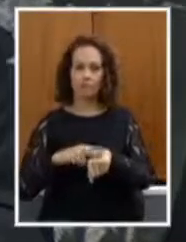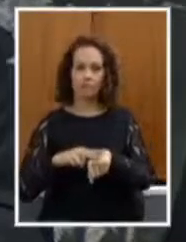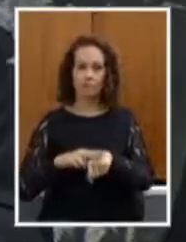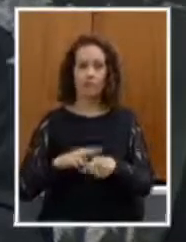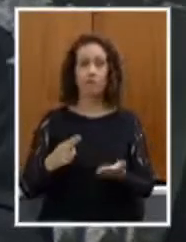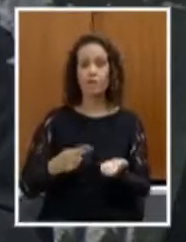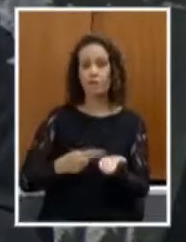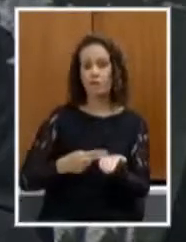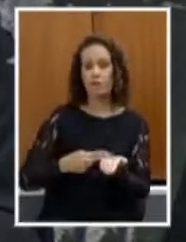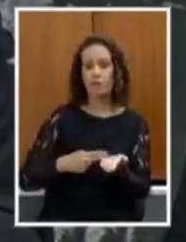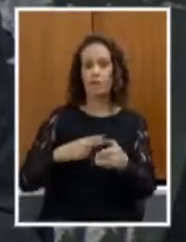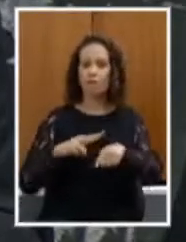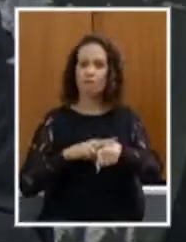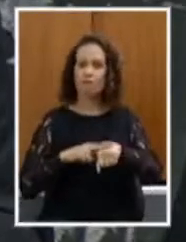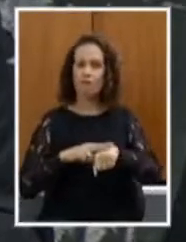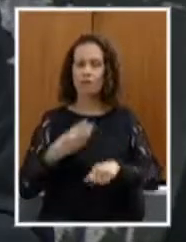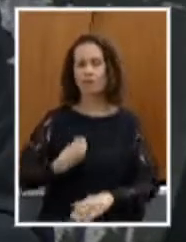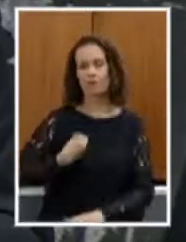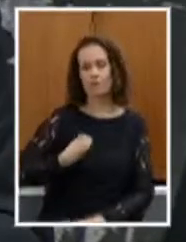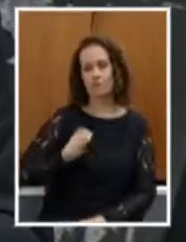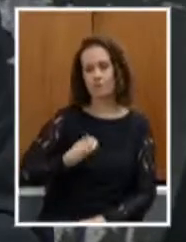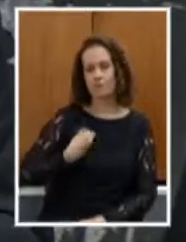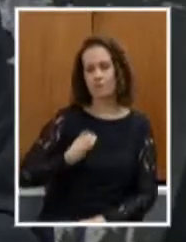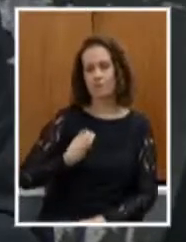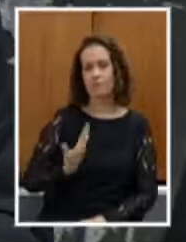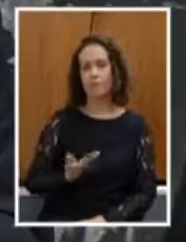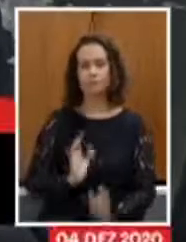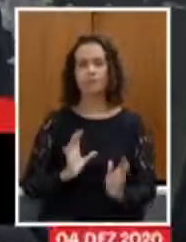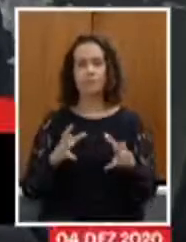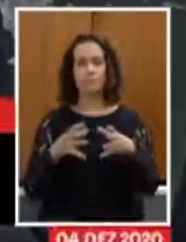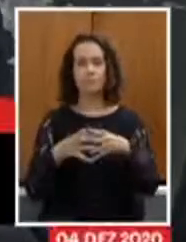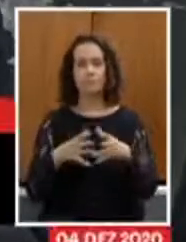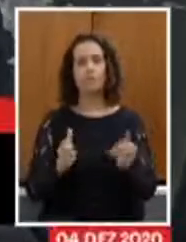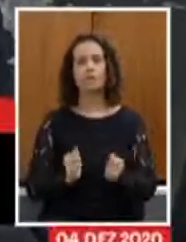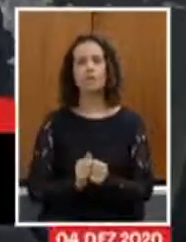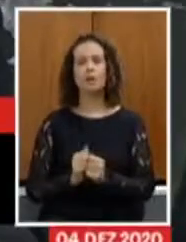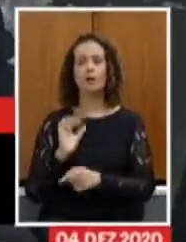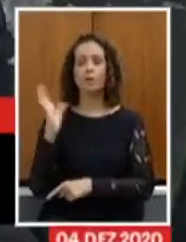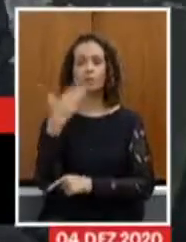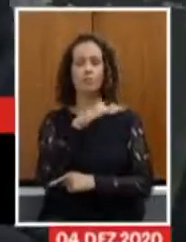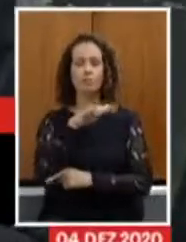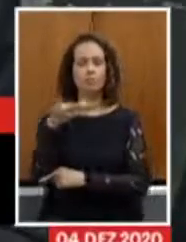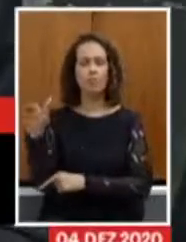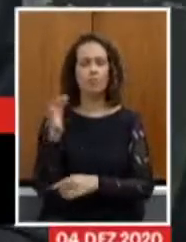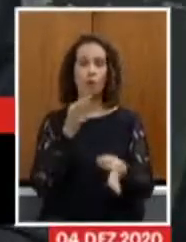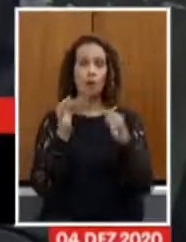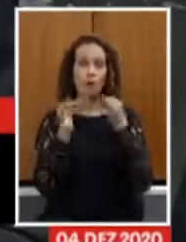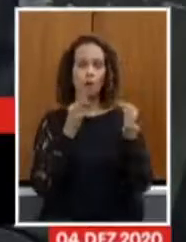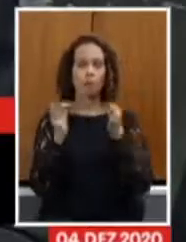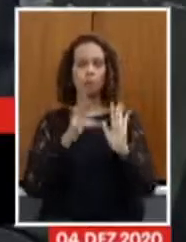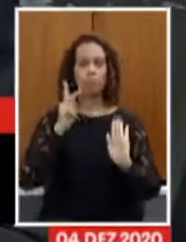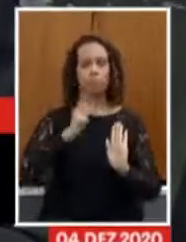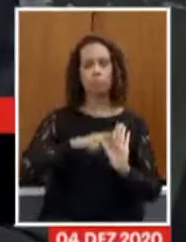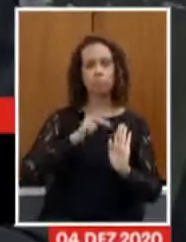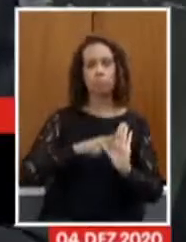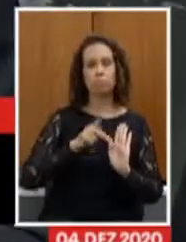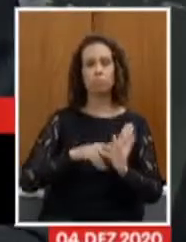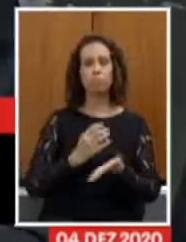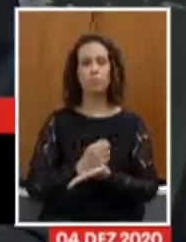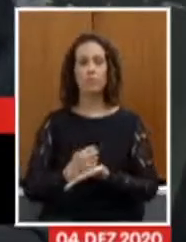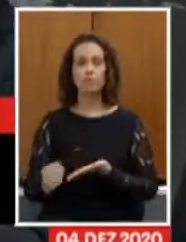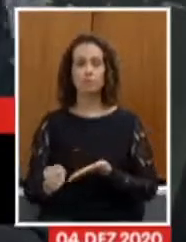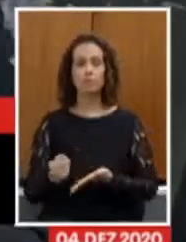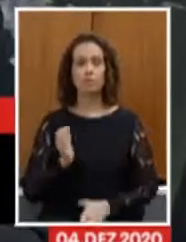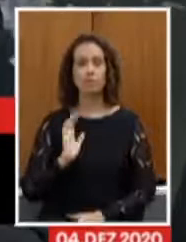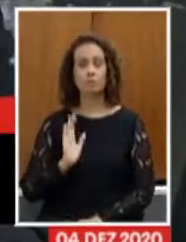Selo verde vida, na forma que menciona. A Comissão de Meio Ambiente opina pela aprovação do projeto na forma do vencido